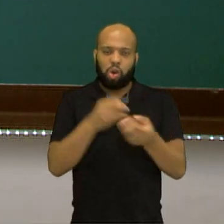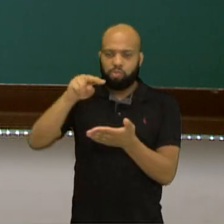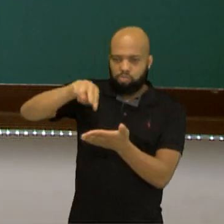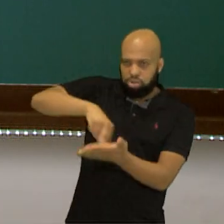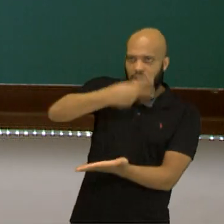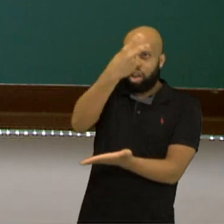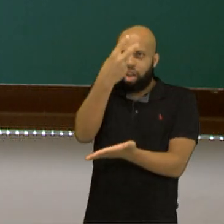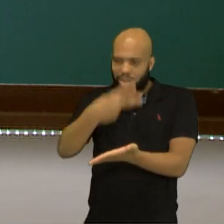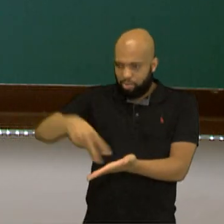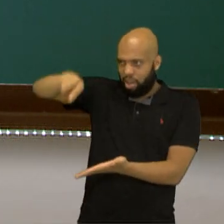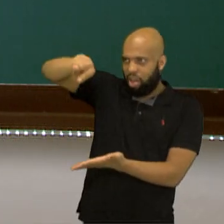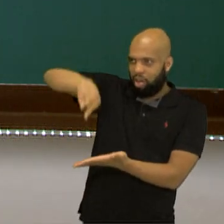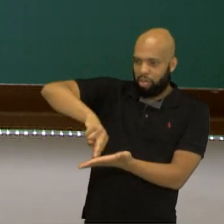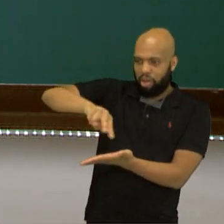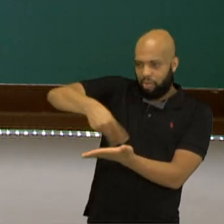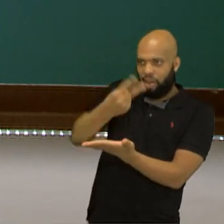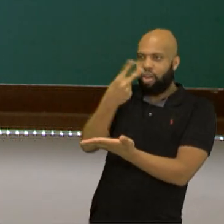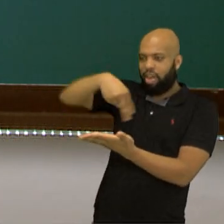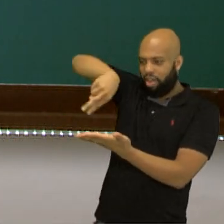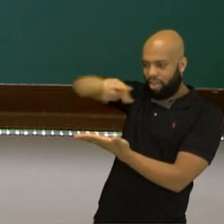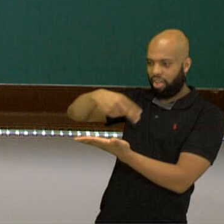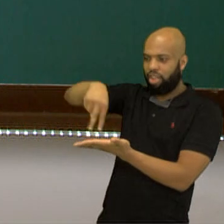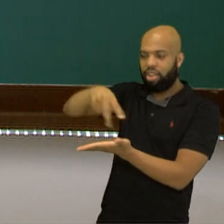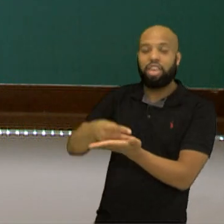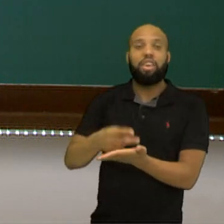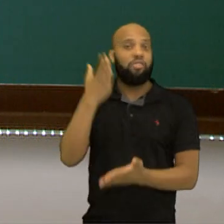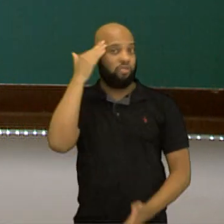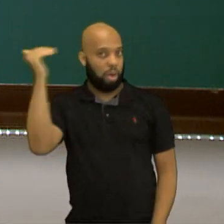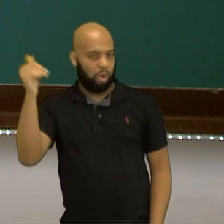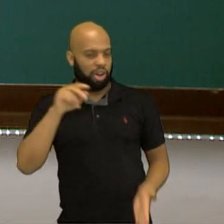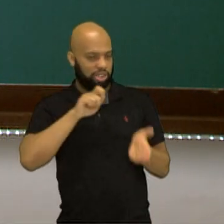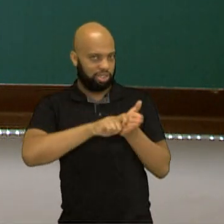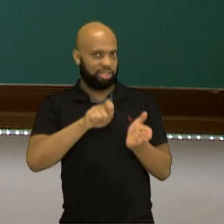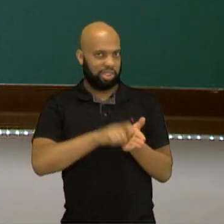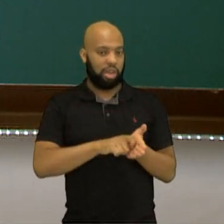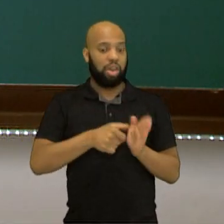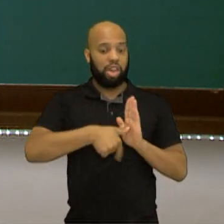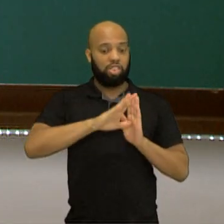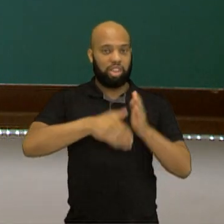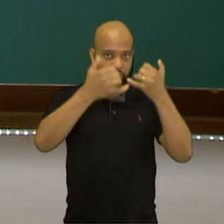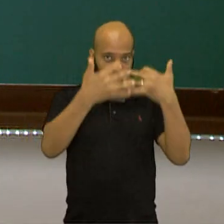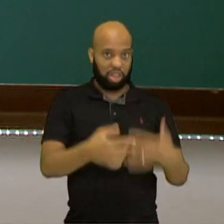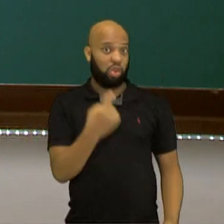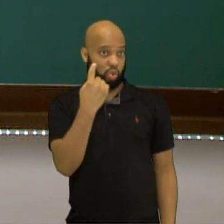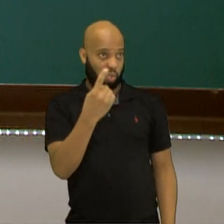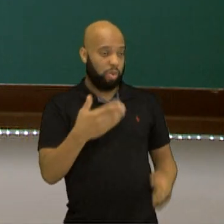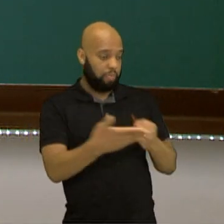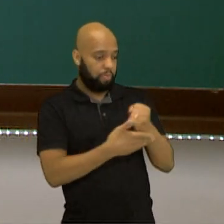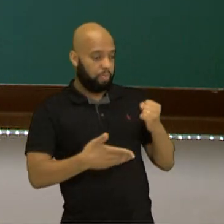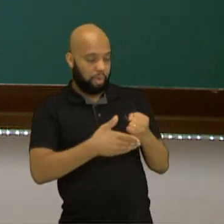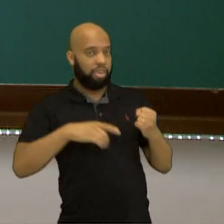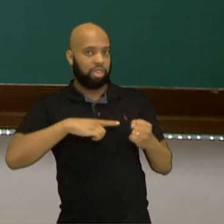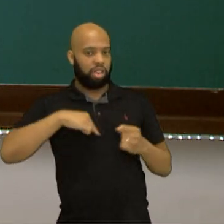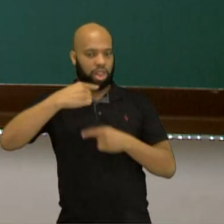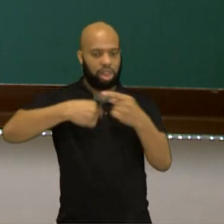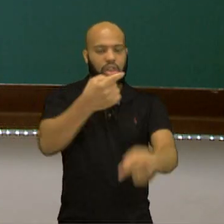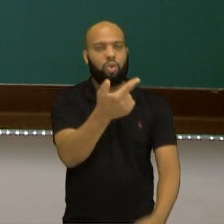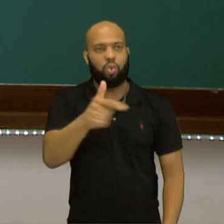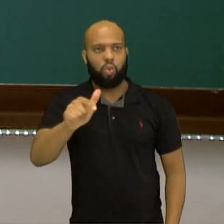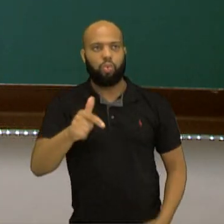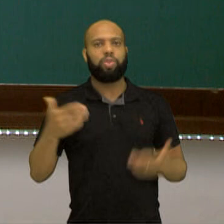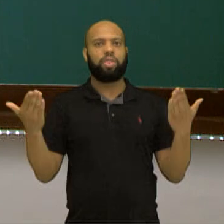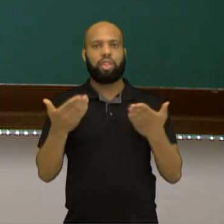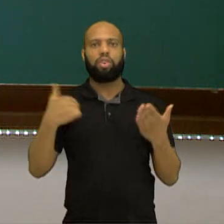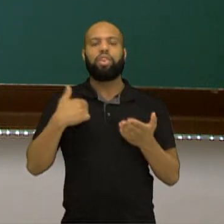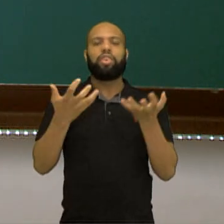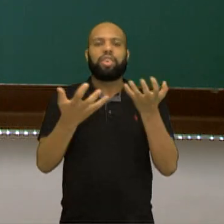mais conhecidas realizadas pelos skatistas. A gente falou de uma que serve de base para várias outras. Então, eu